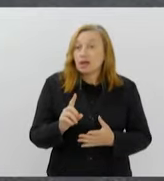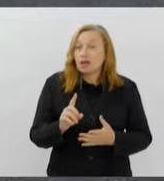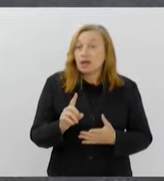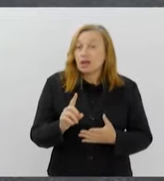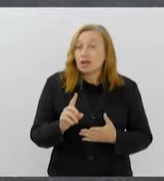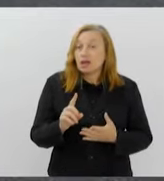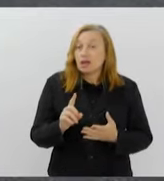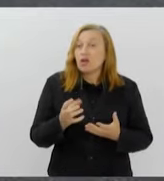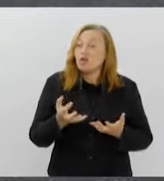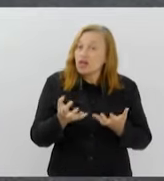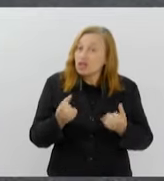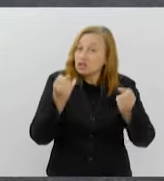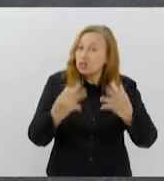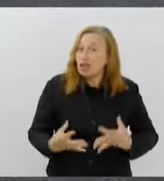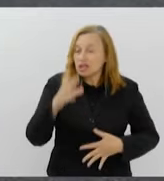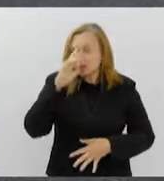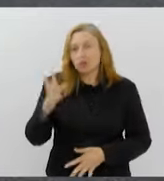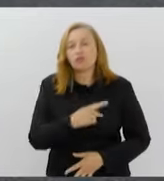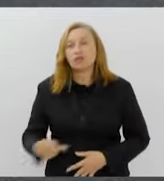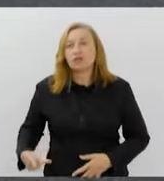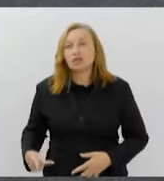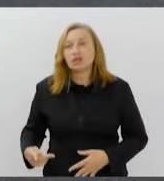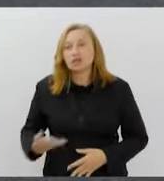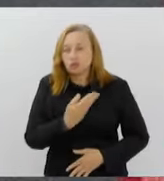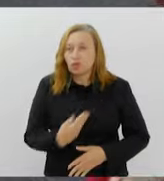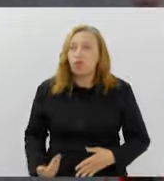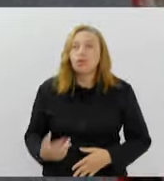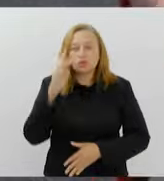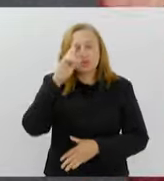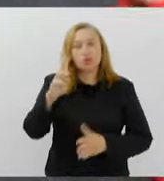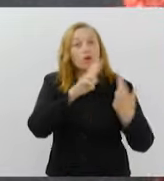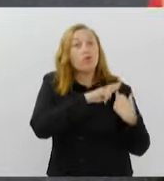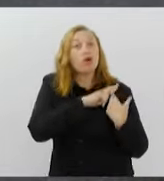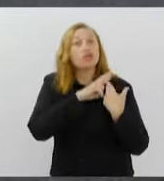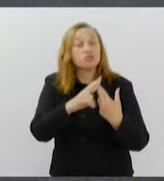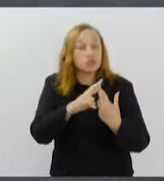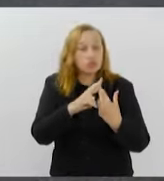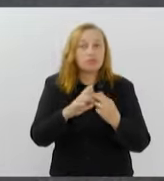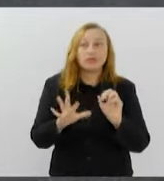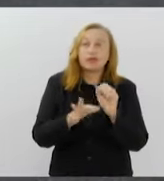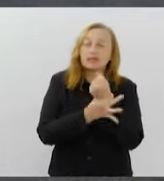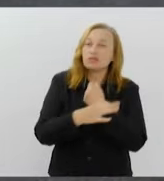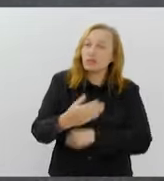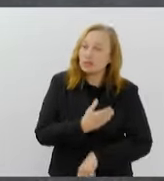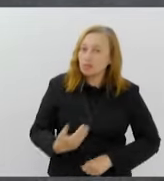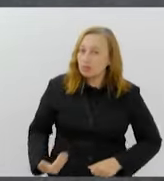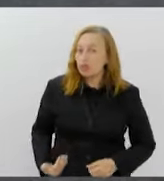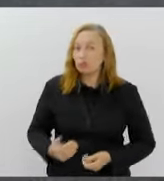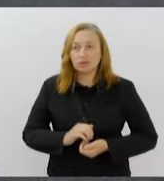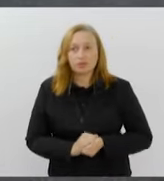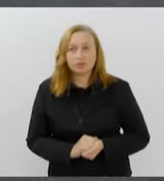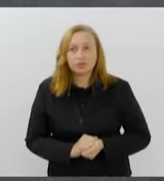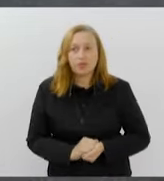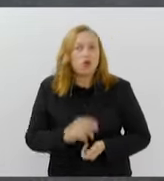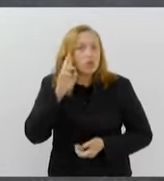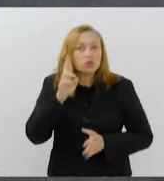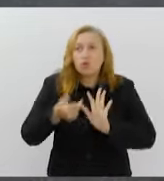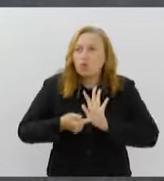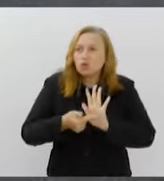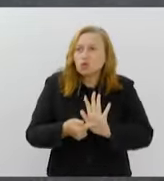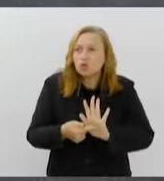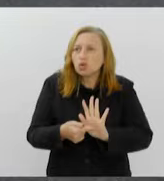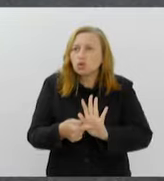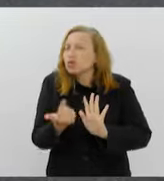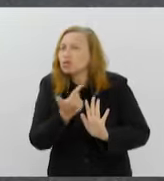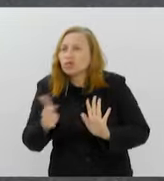Governador que o senhor é que é o responsável pela segurança pública e o senhor demonstrou que não tem